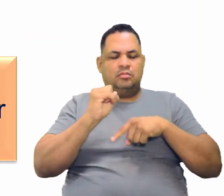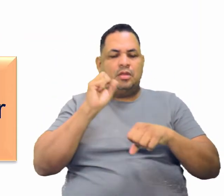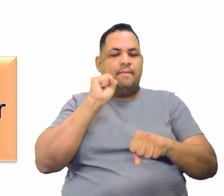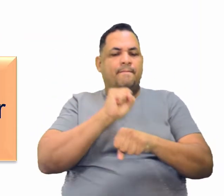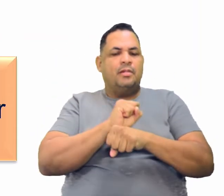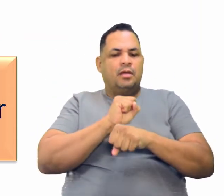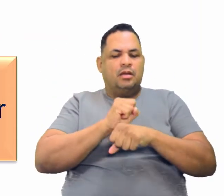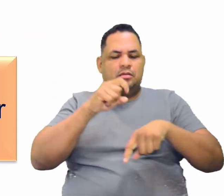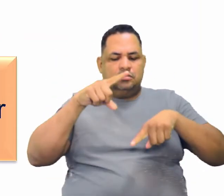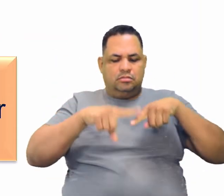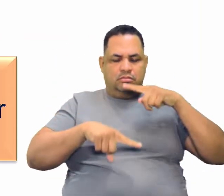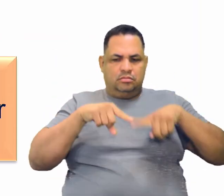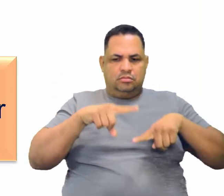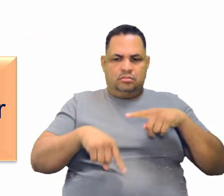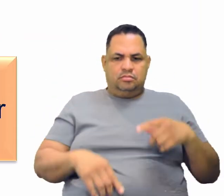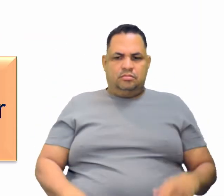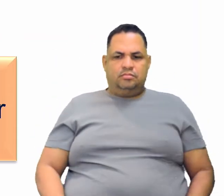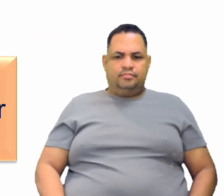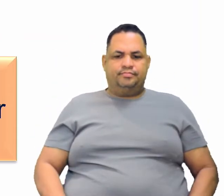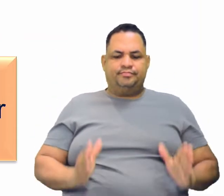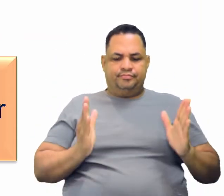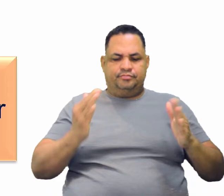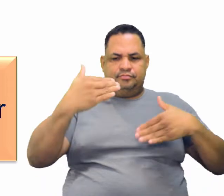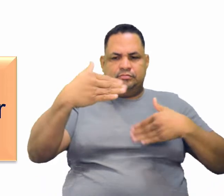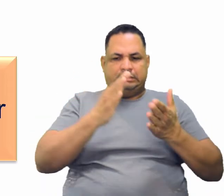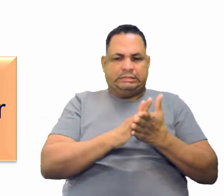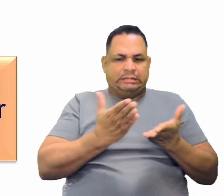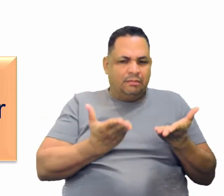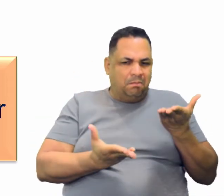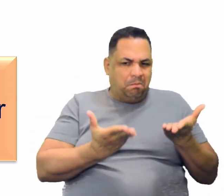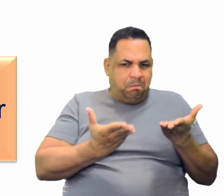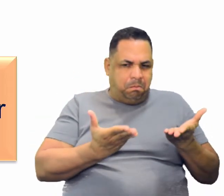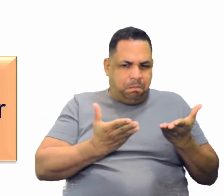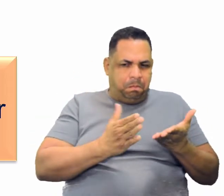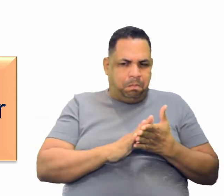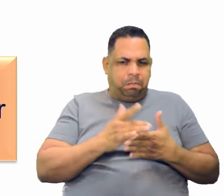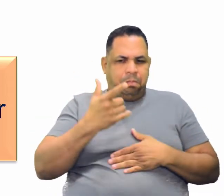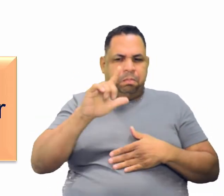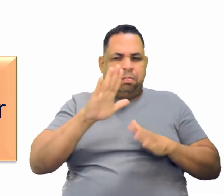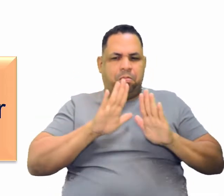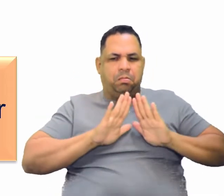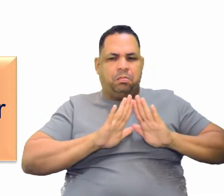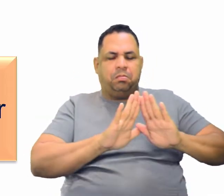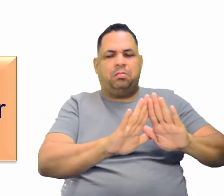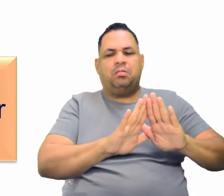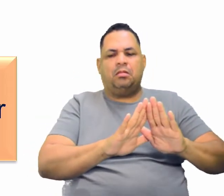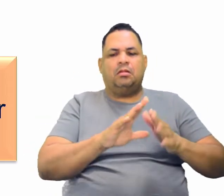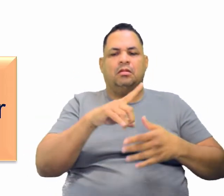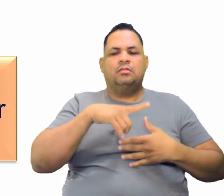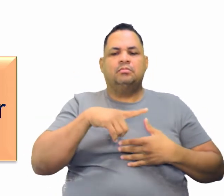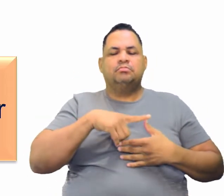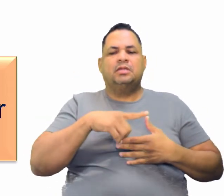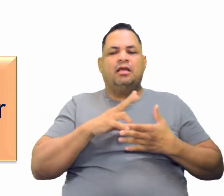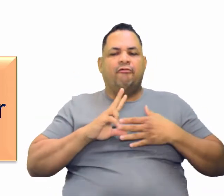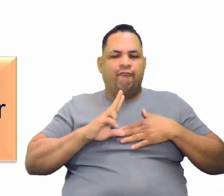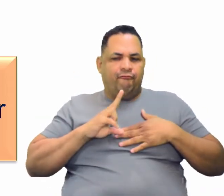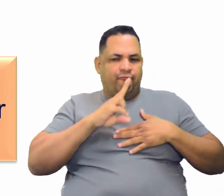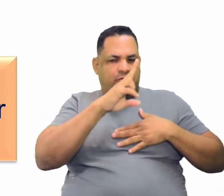a inércia de um corpo. Ou seja, uma caixa muito pesada. Se você quiser movimentar, você tem que aplicar uma